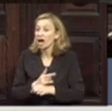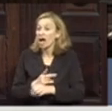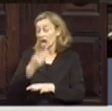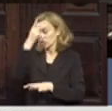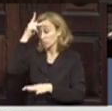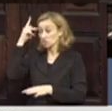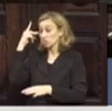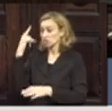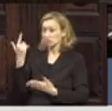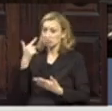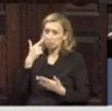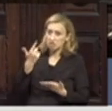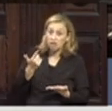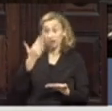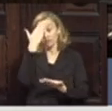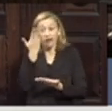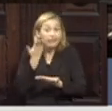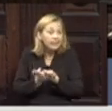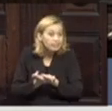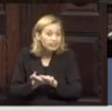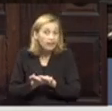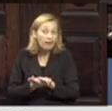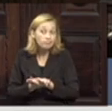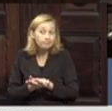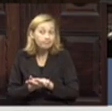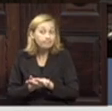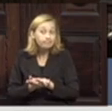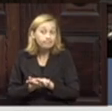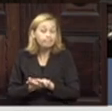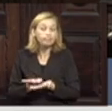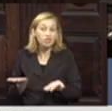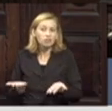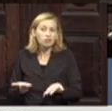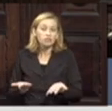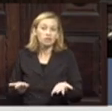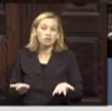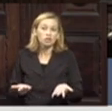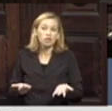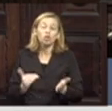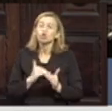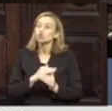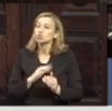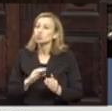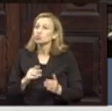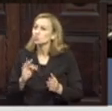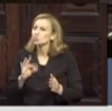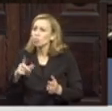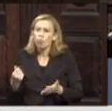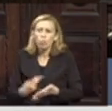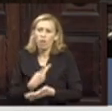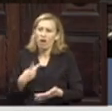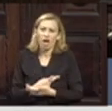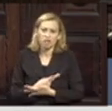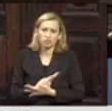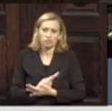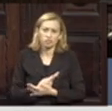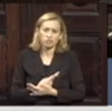de alguns setores contra a vacinação. O Ministério da Saúde diz que a epidemia